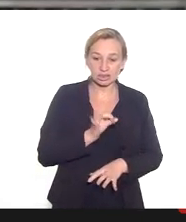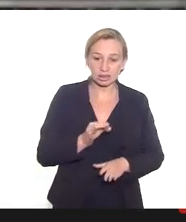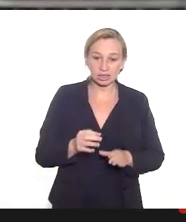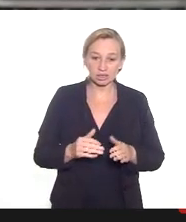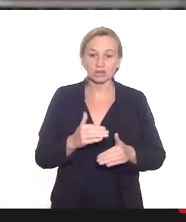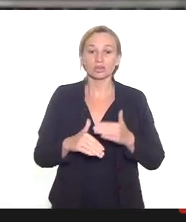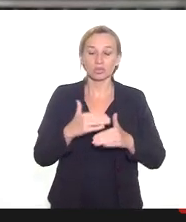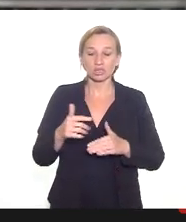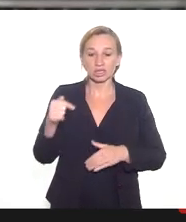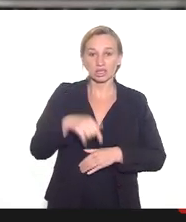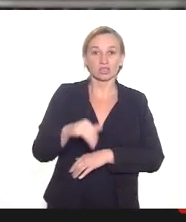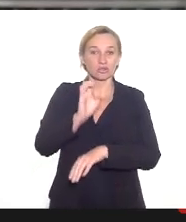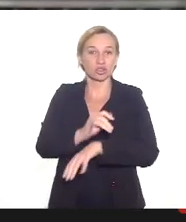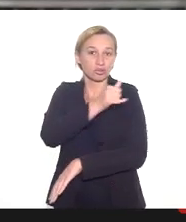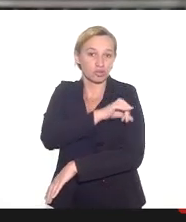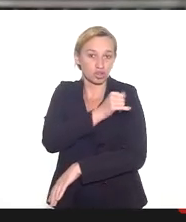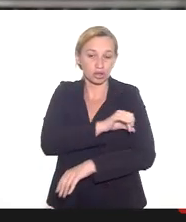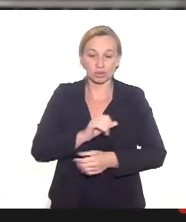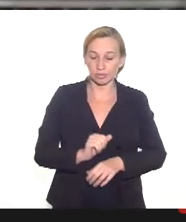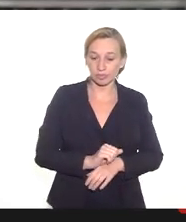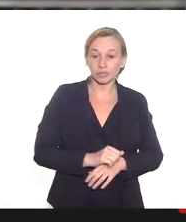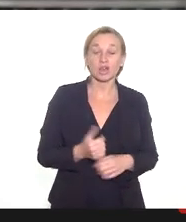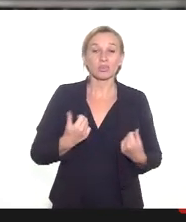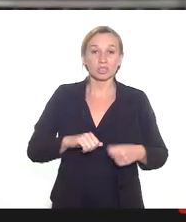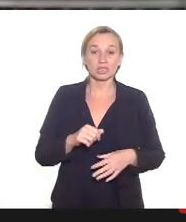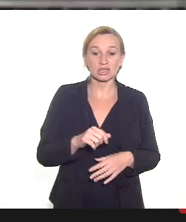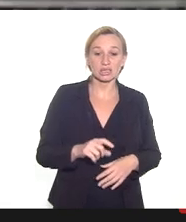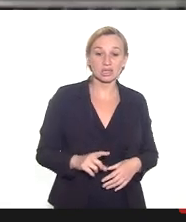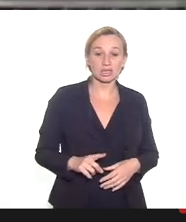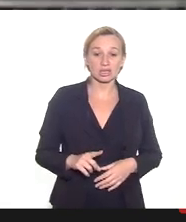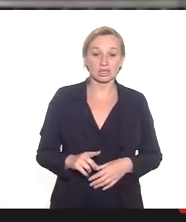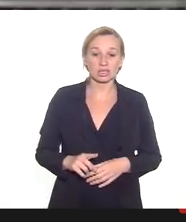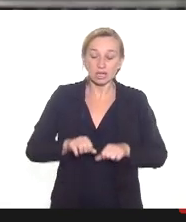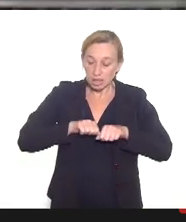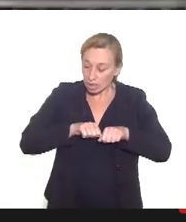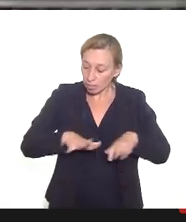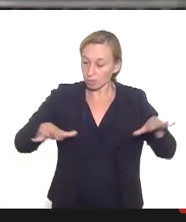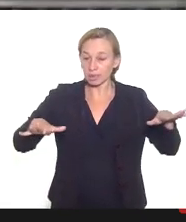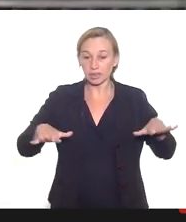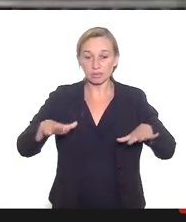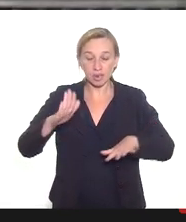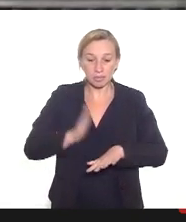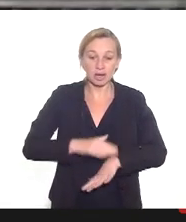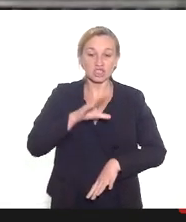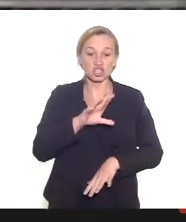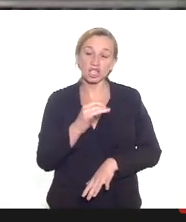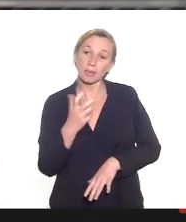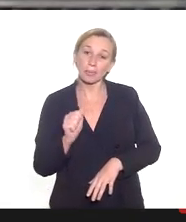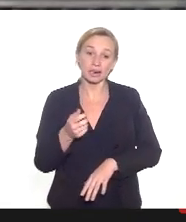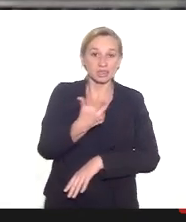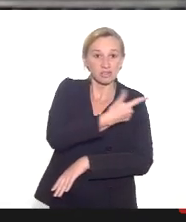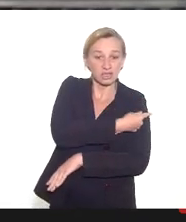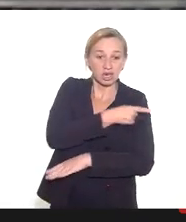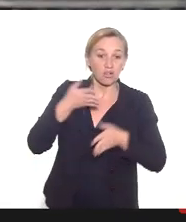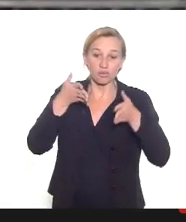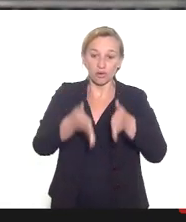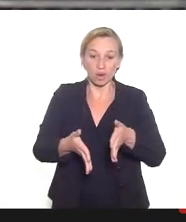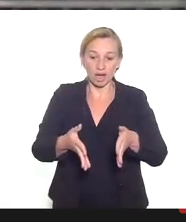desse processo aqui no estado do Rio de Janeiro a gente precisa garante XIX se amplie né mas campanhas de vacinação